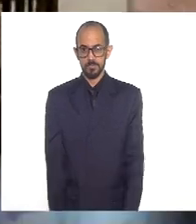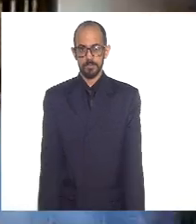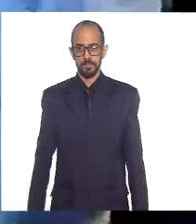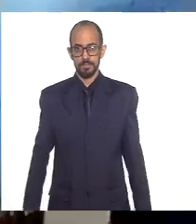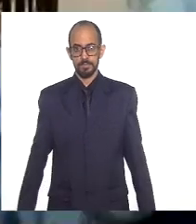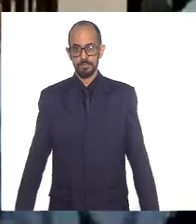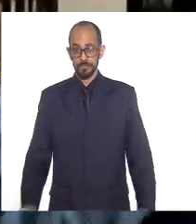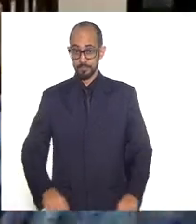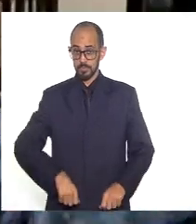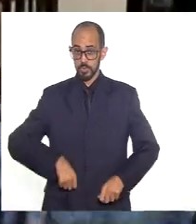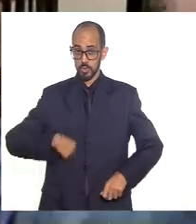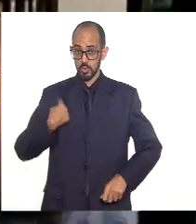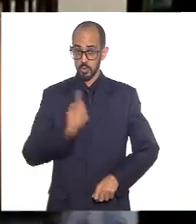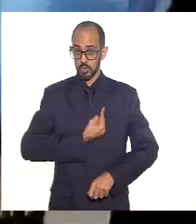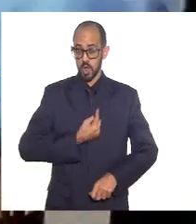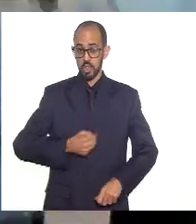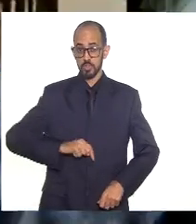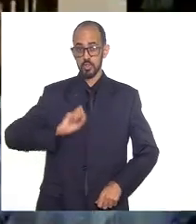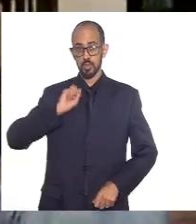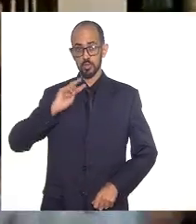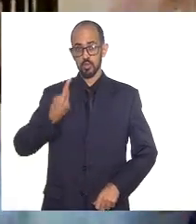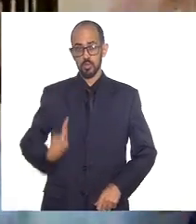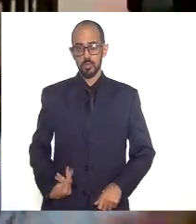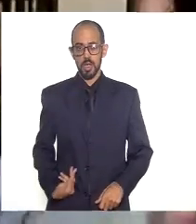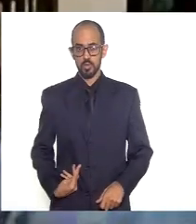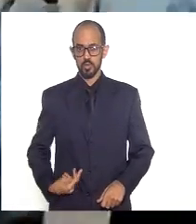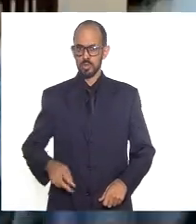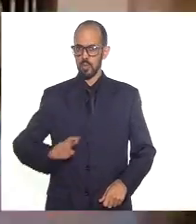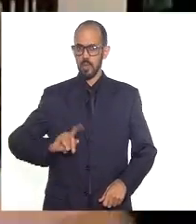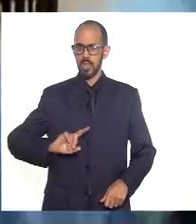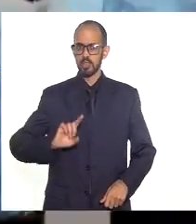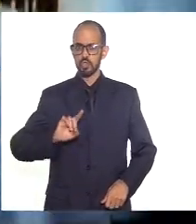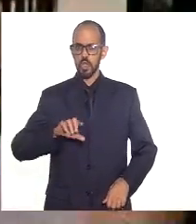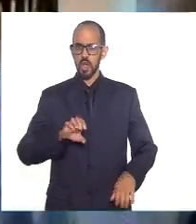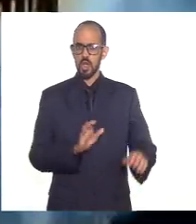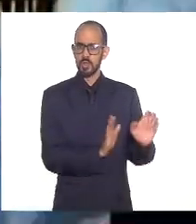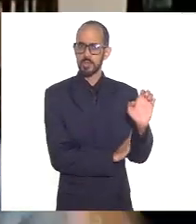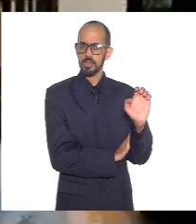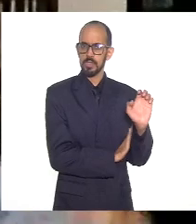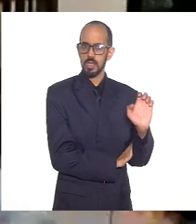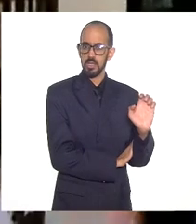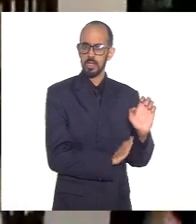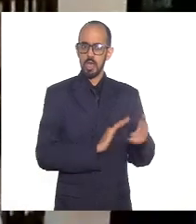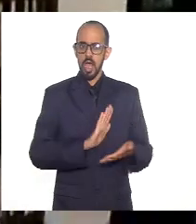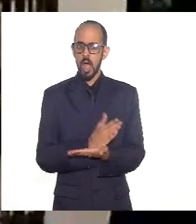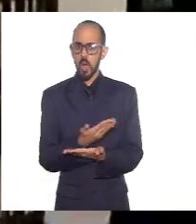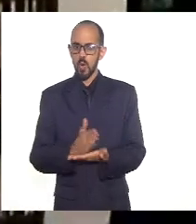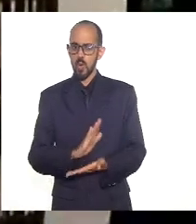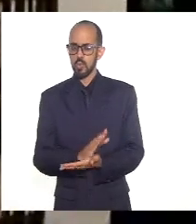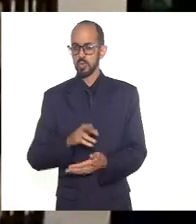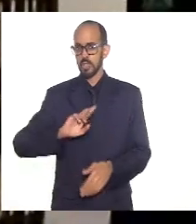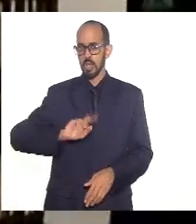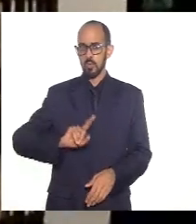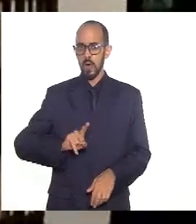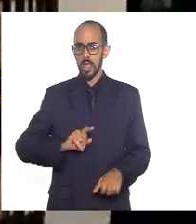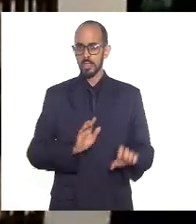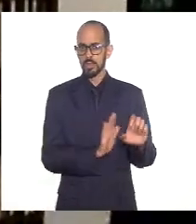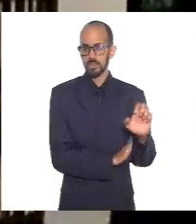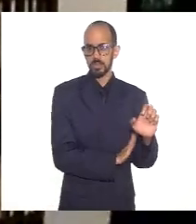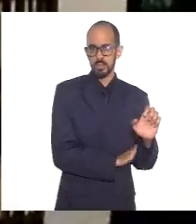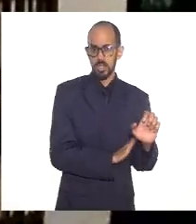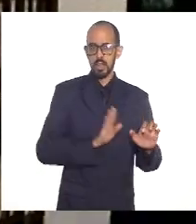não só quem é de esquerda, não só. Tem pessoas que não são de esquerdas, mas